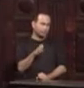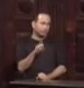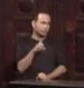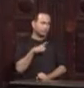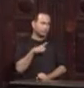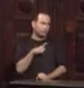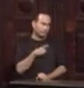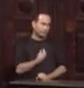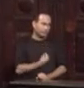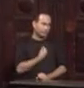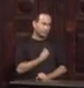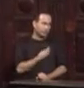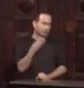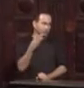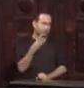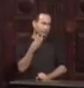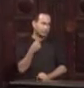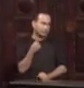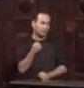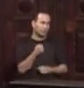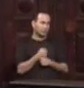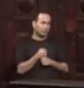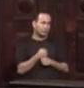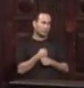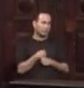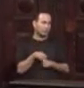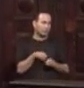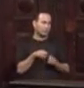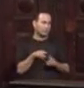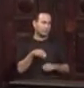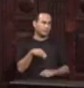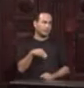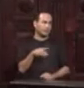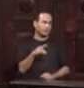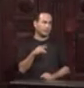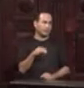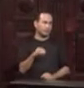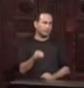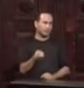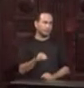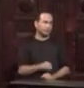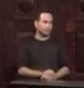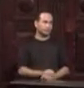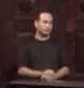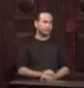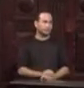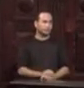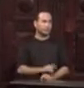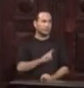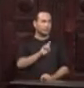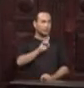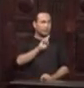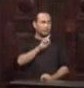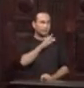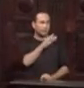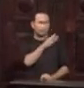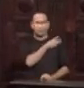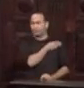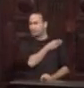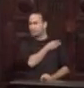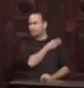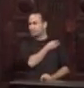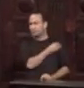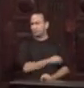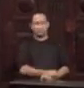presença no terceiro ano do ensino médio. Né? Na verdade, apenas no terceiro ano do ensino médio. E aí, isso me faz